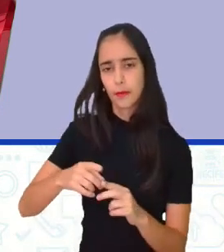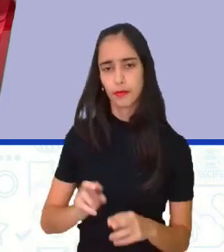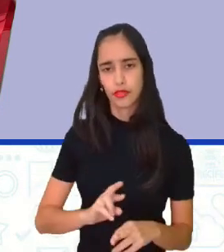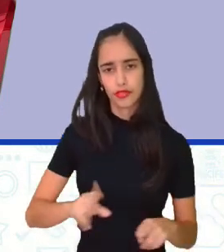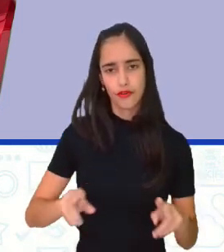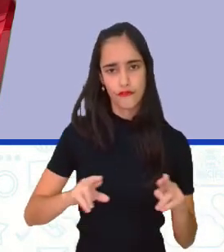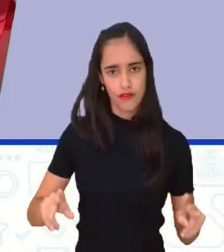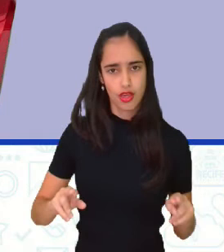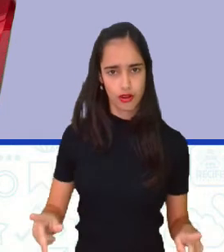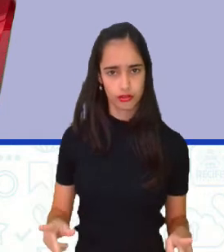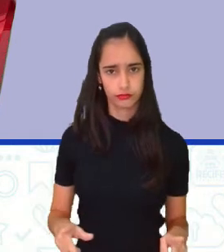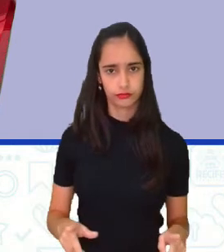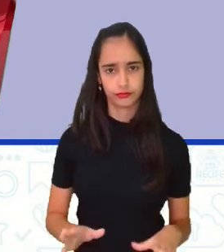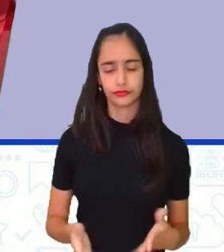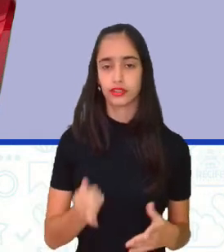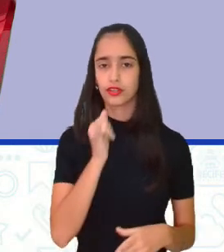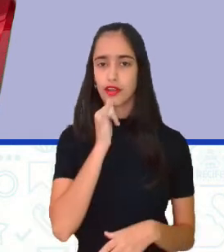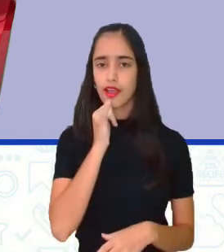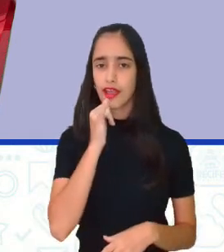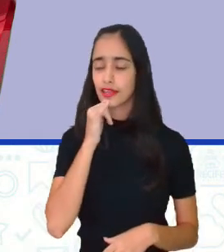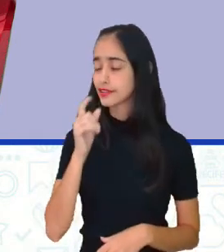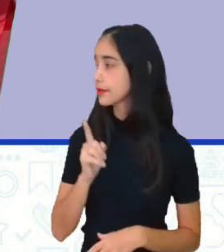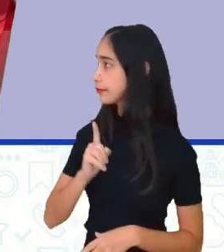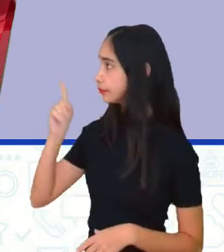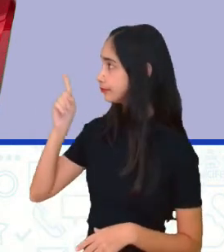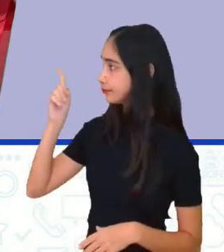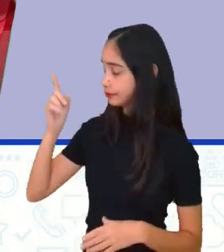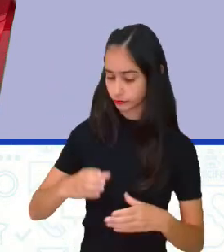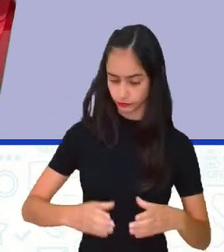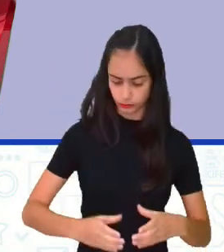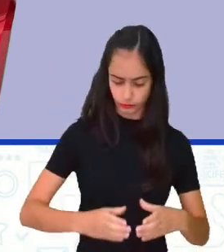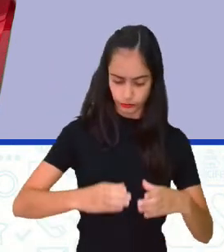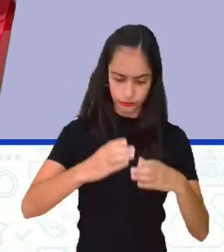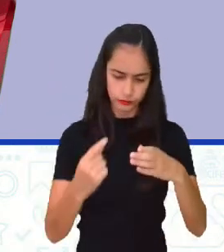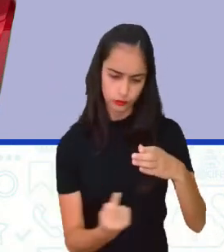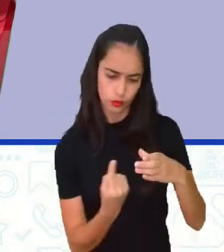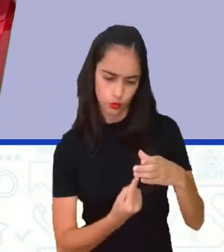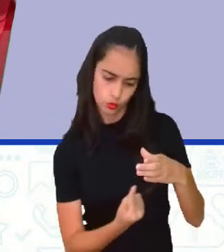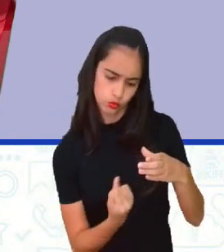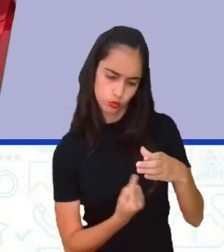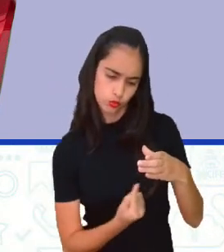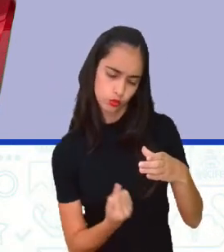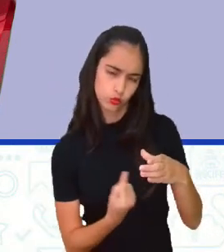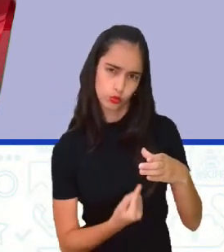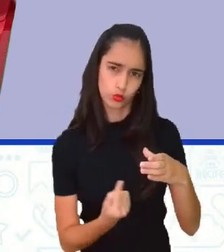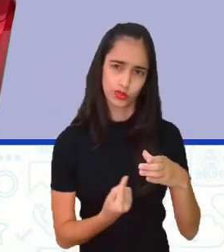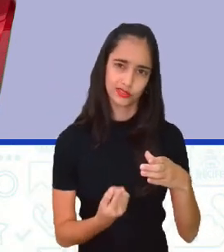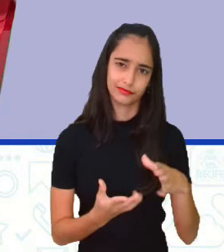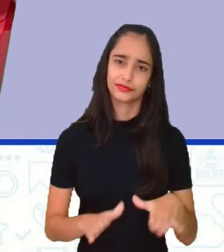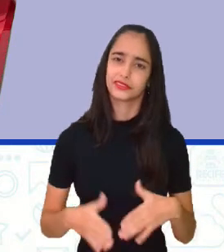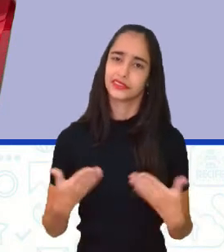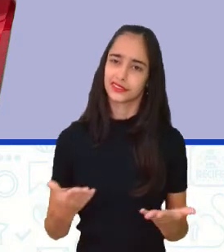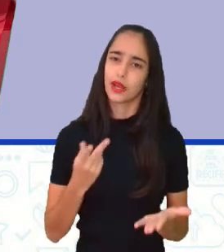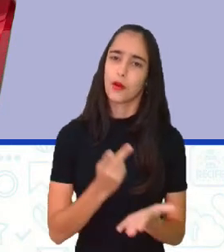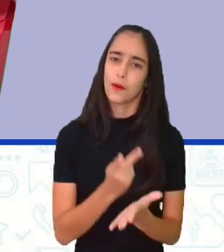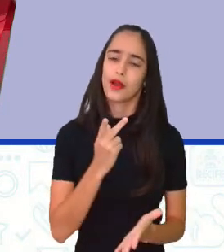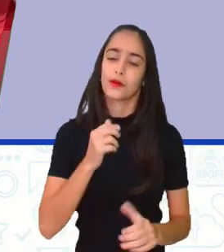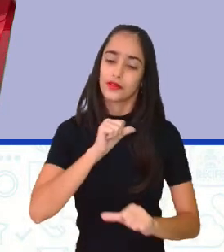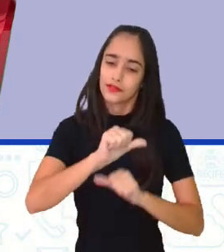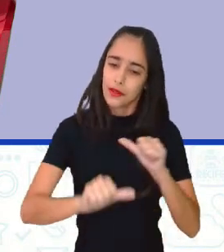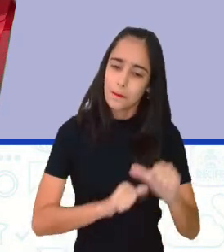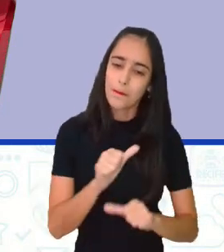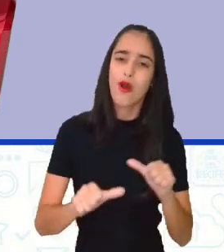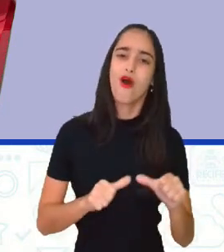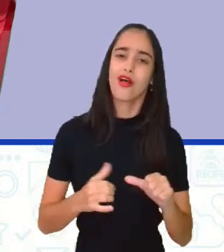Então, a energia do movimento para triturar os alimentos. Então, ocorre realmente uma transformação de